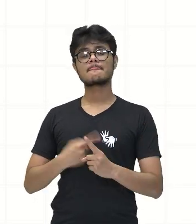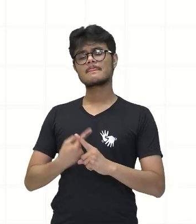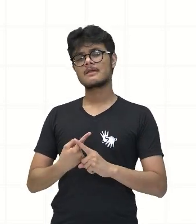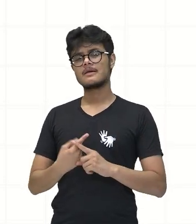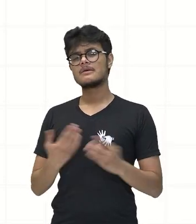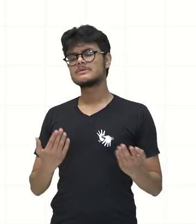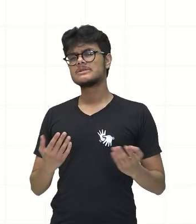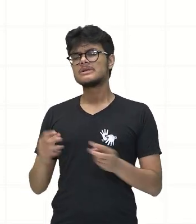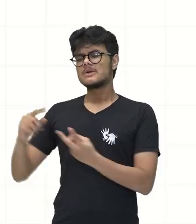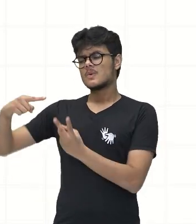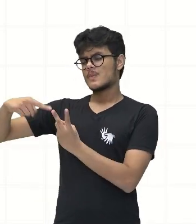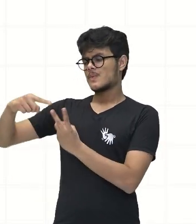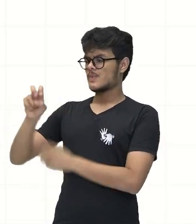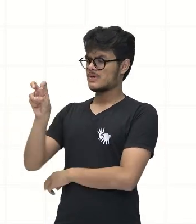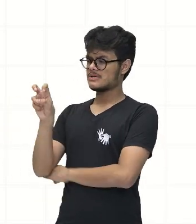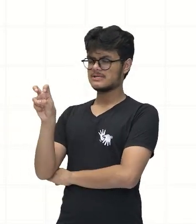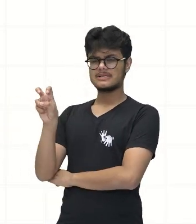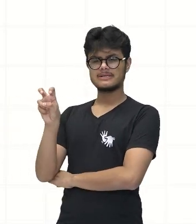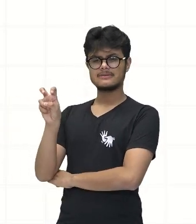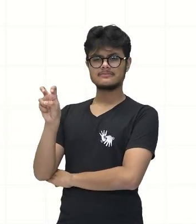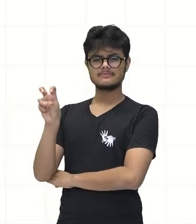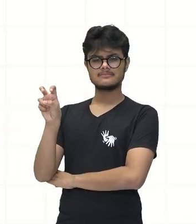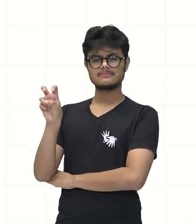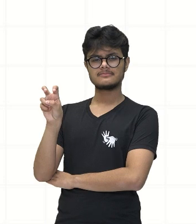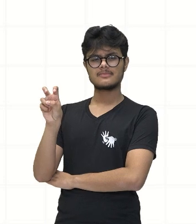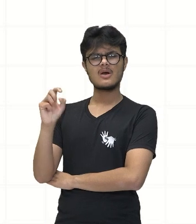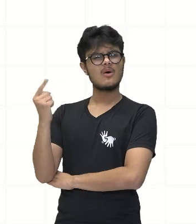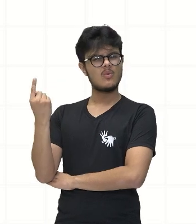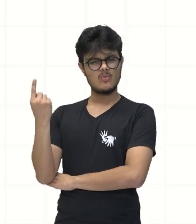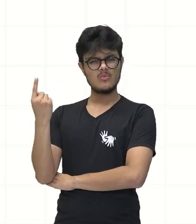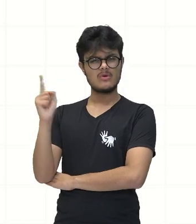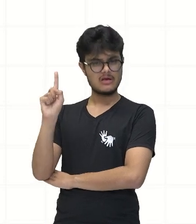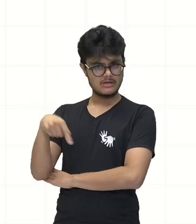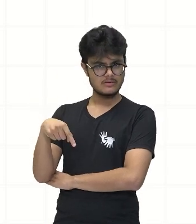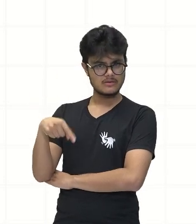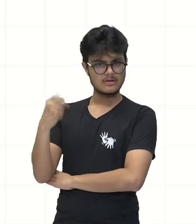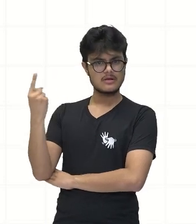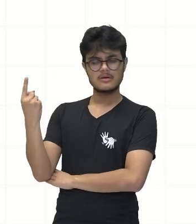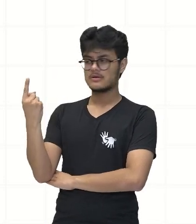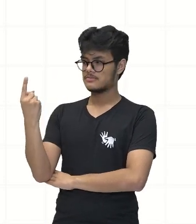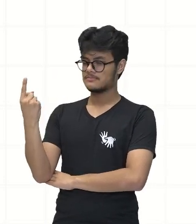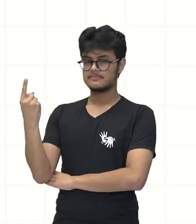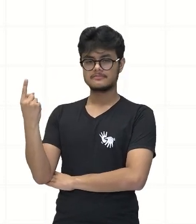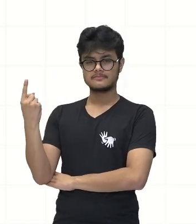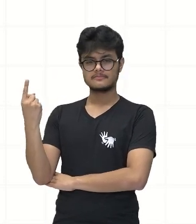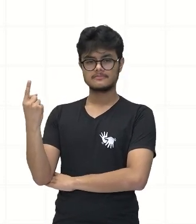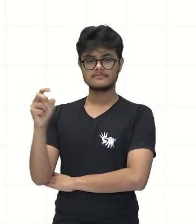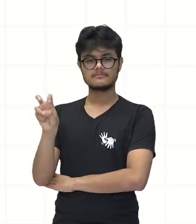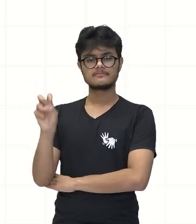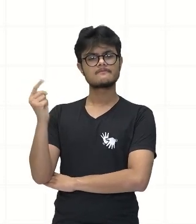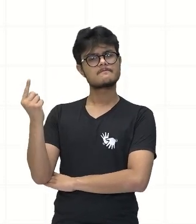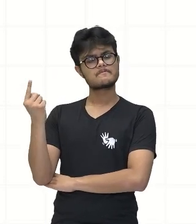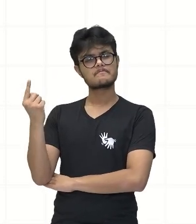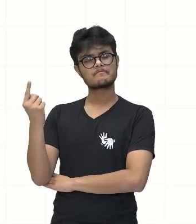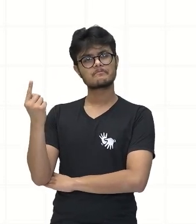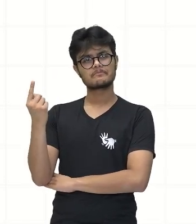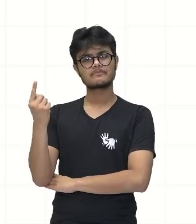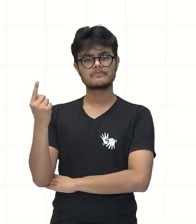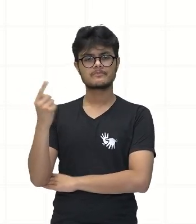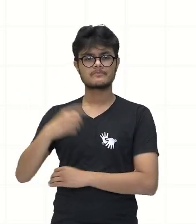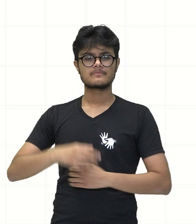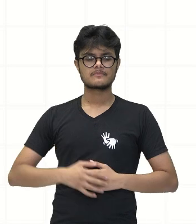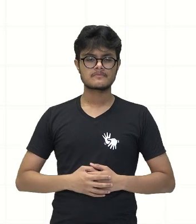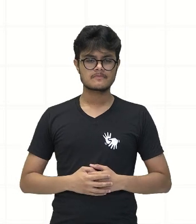e agora? Eu não tenho, porque aqui o expoente é 1, ó. Aqui o expoente do 5 é 1. Deixa eu desfazer isso